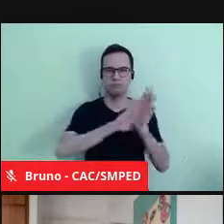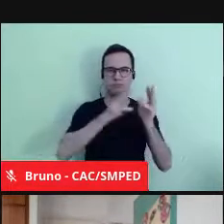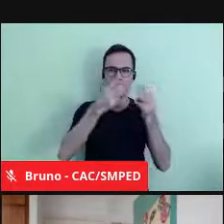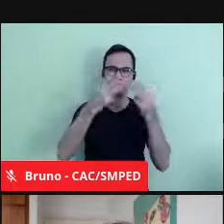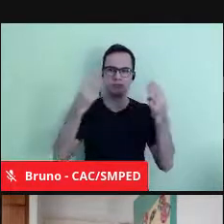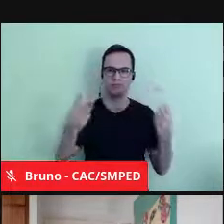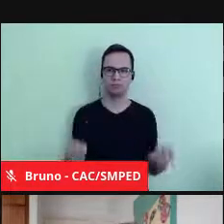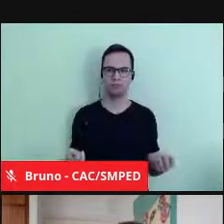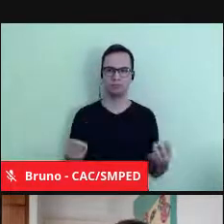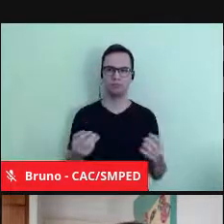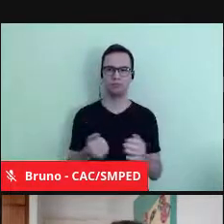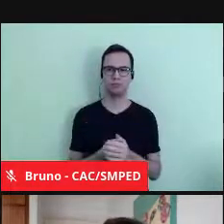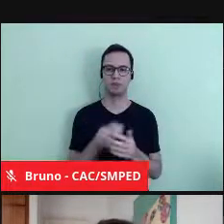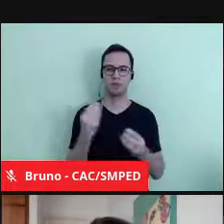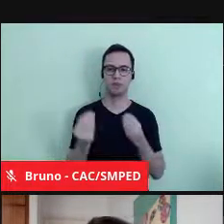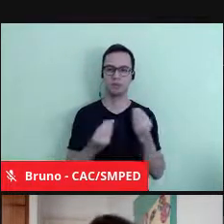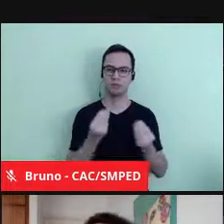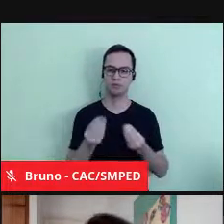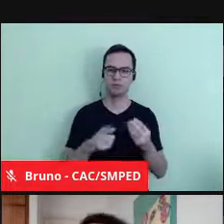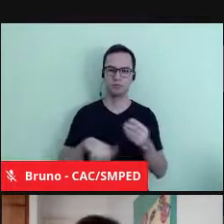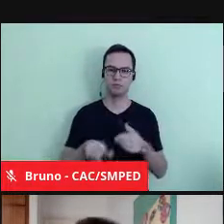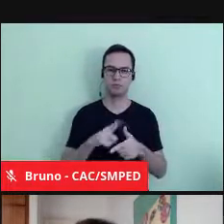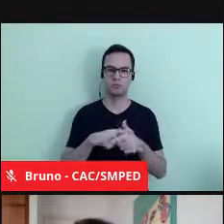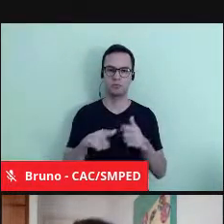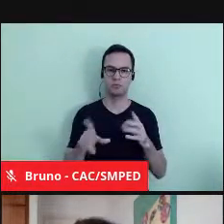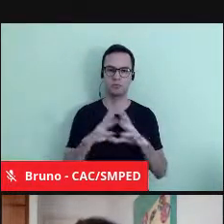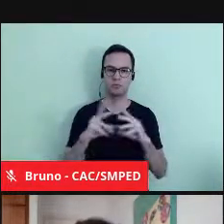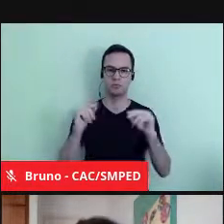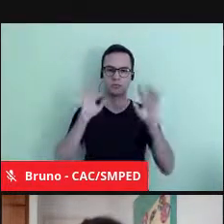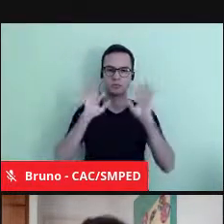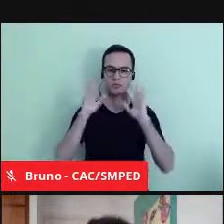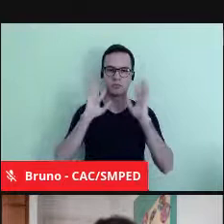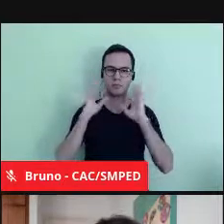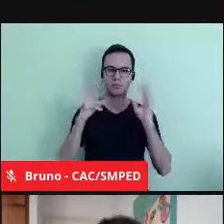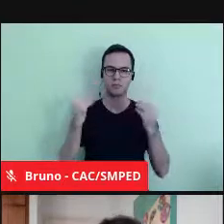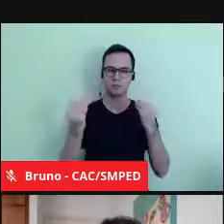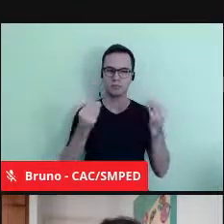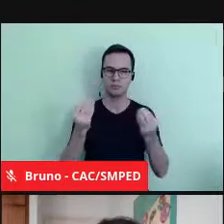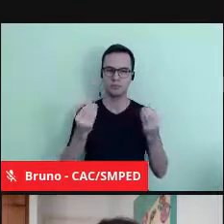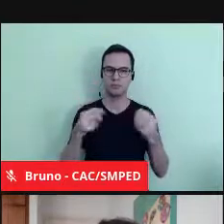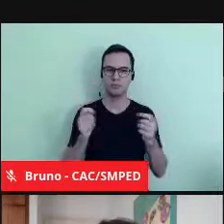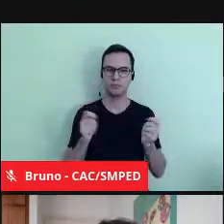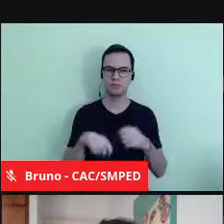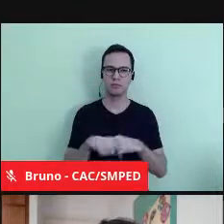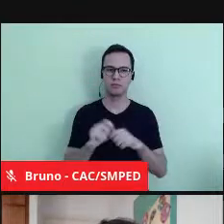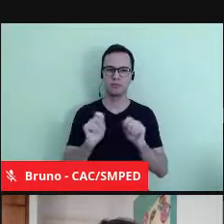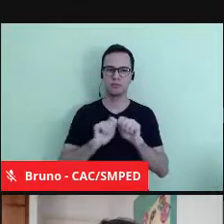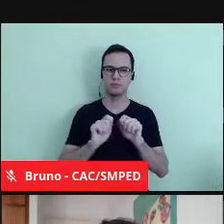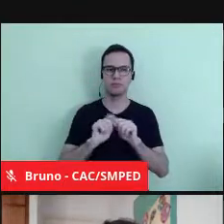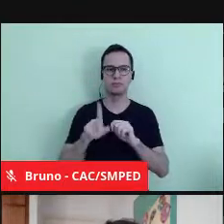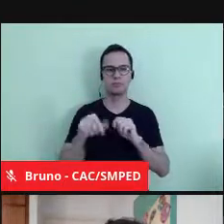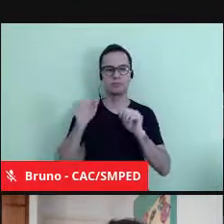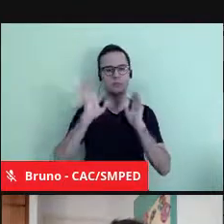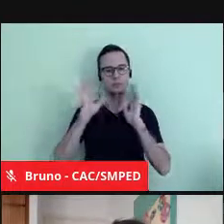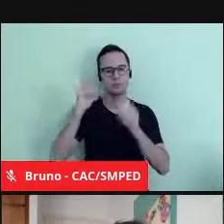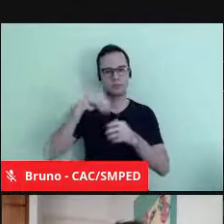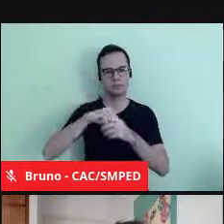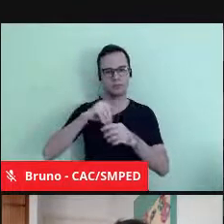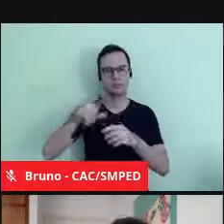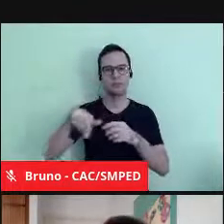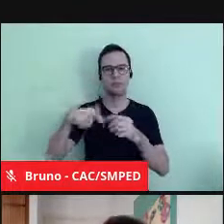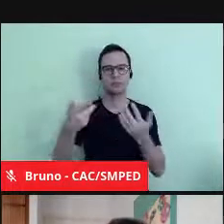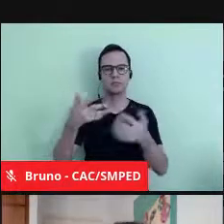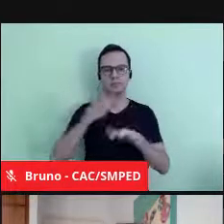no museu. Como que a gente resolve, como que a gente pensa isso, né? São questões, assim, para a gente colocar dentro dessa ótica da